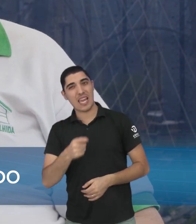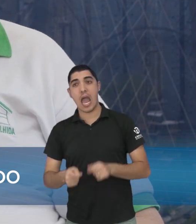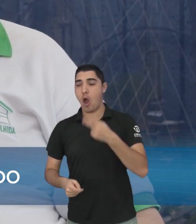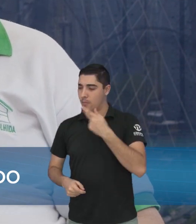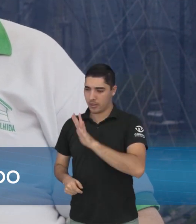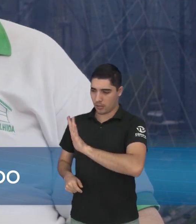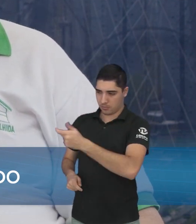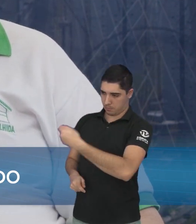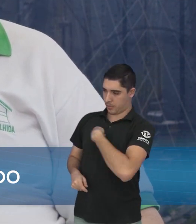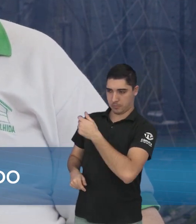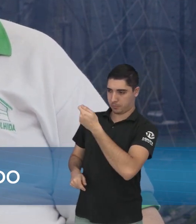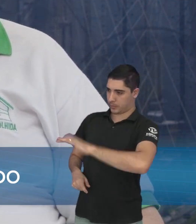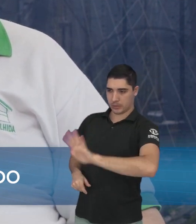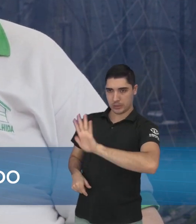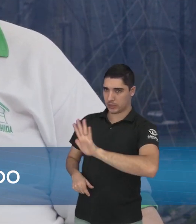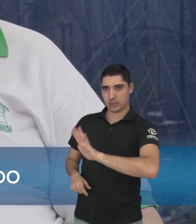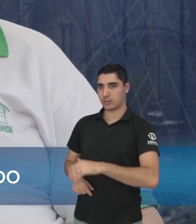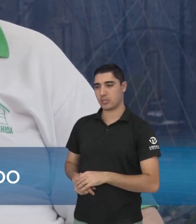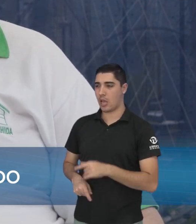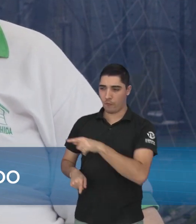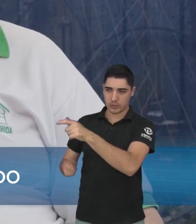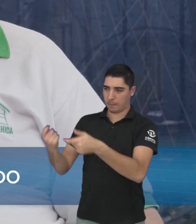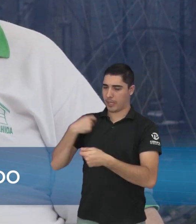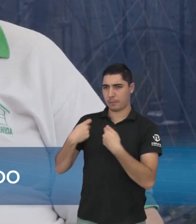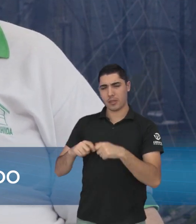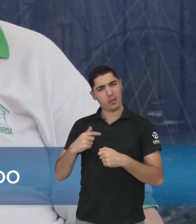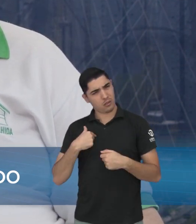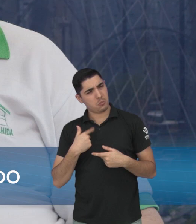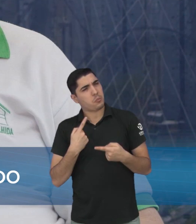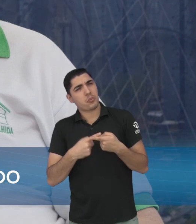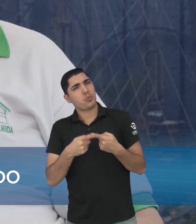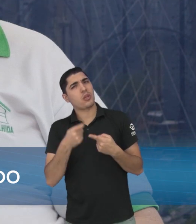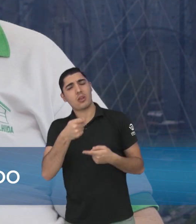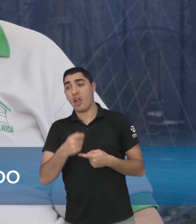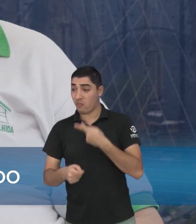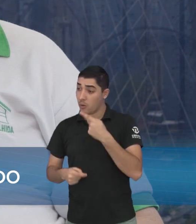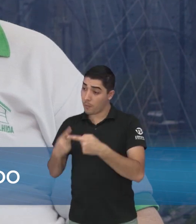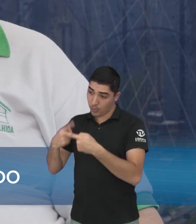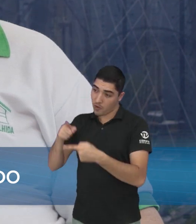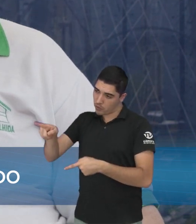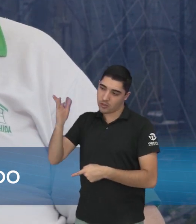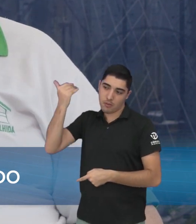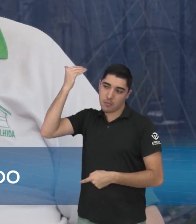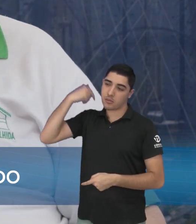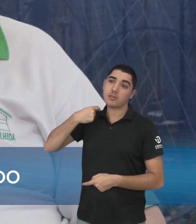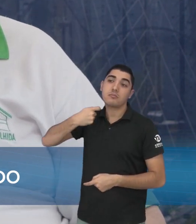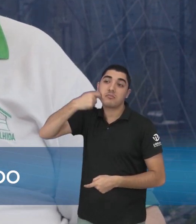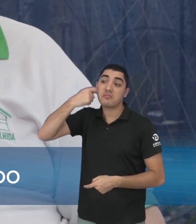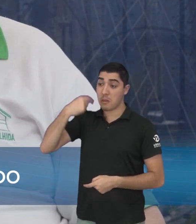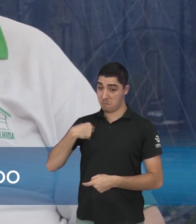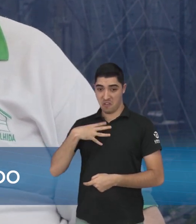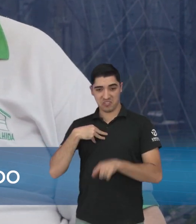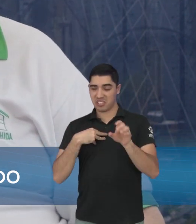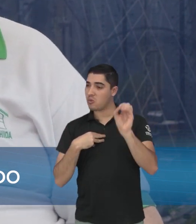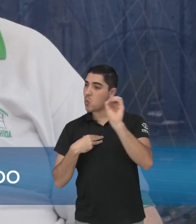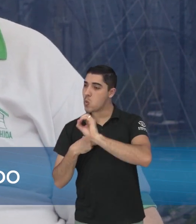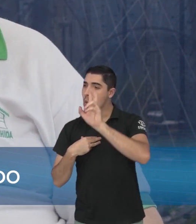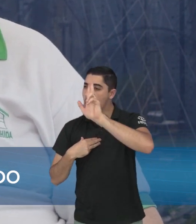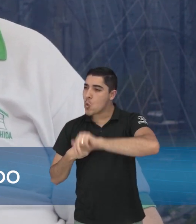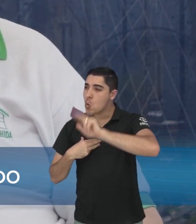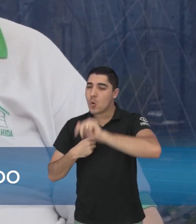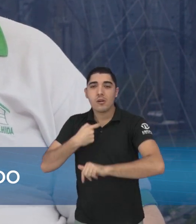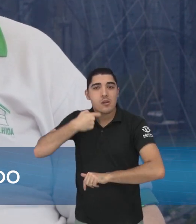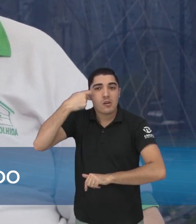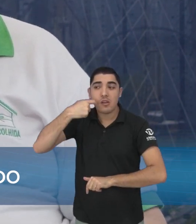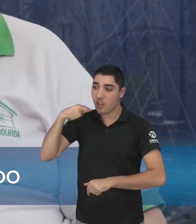quê? Ele falou, nem meus filhos fizeram minha barba no hospital. E você fez a minha barba no